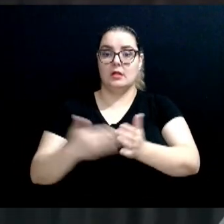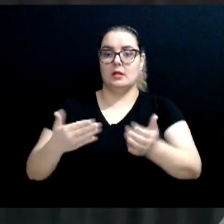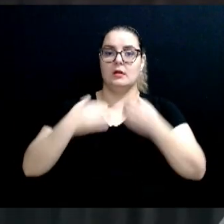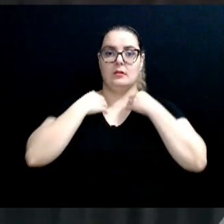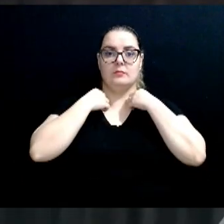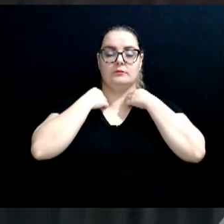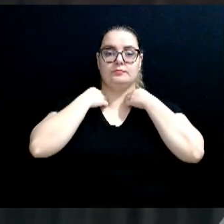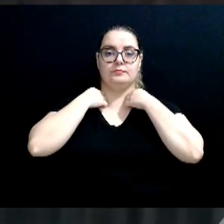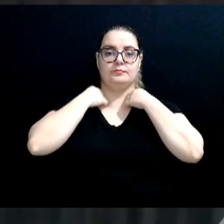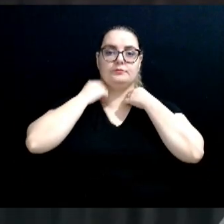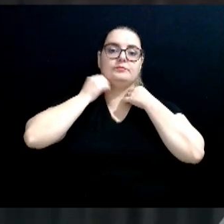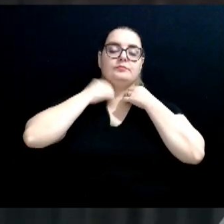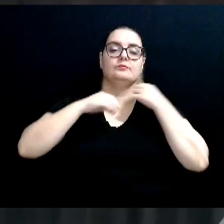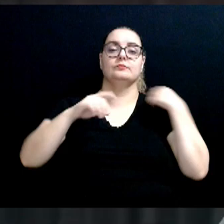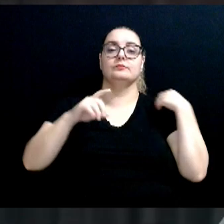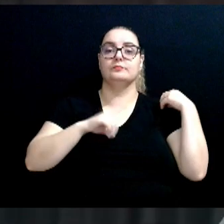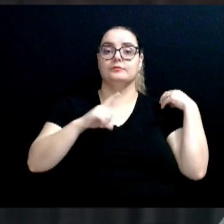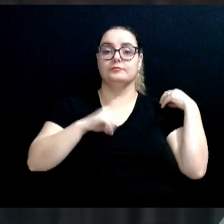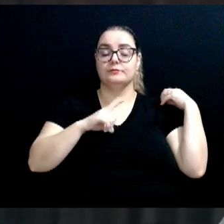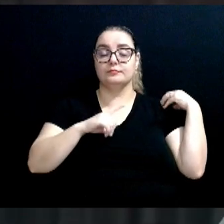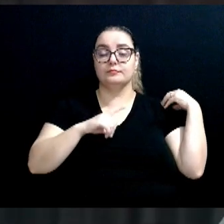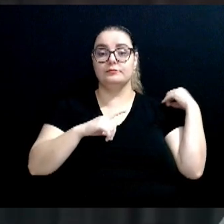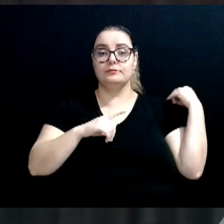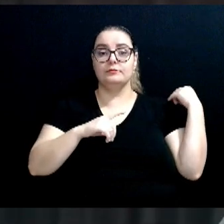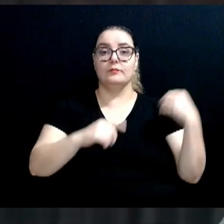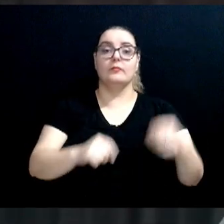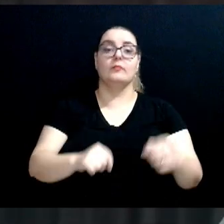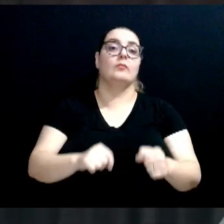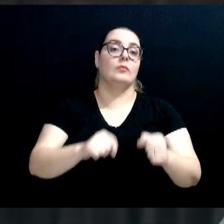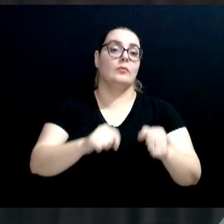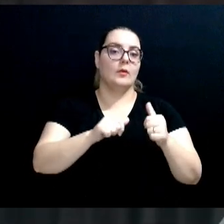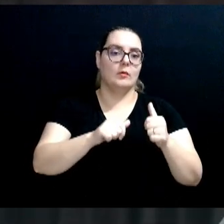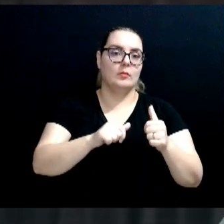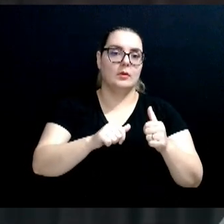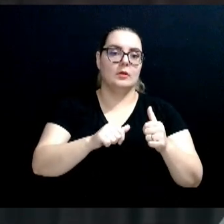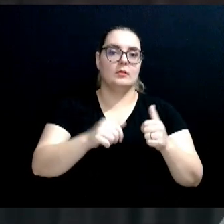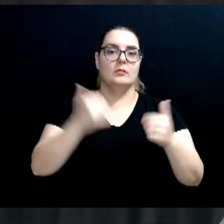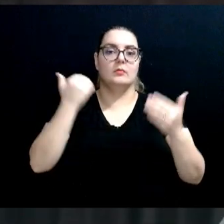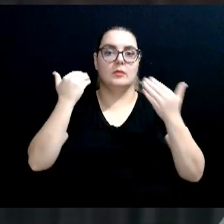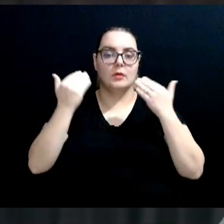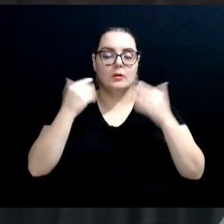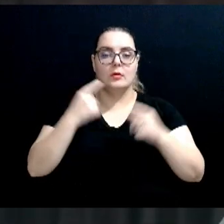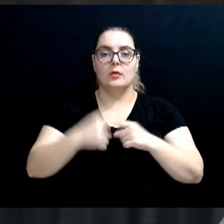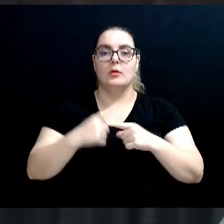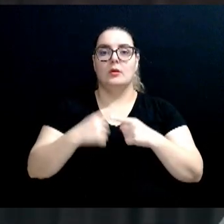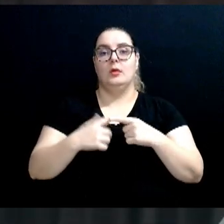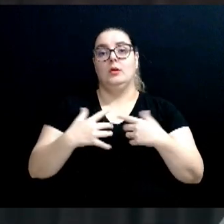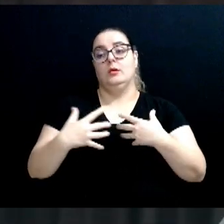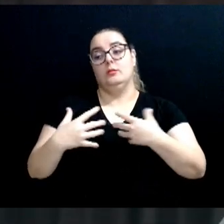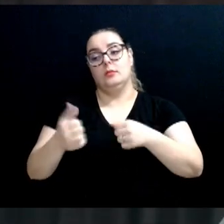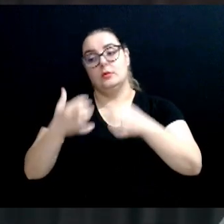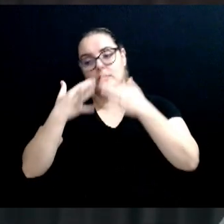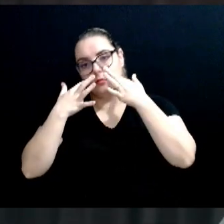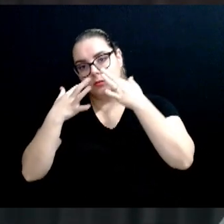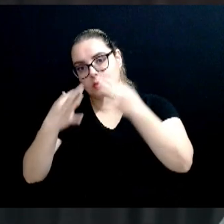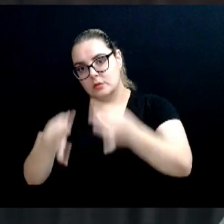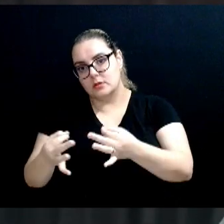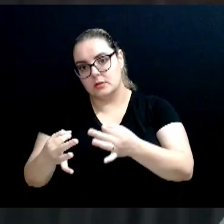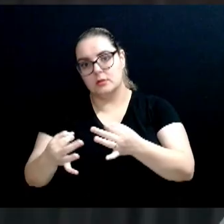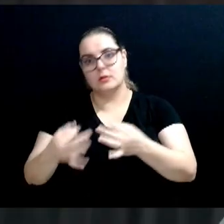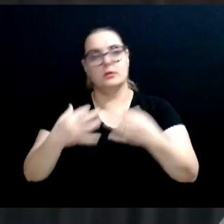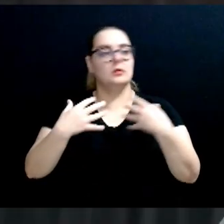um ganho, né, um ganho psicológico, porque ela recebia ali uma atenção, recebia